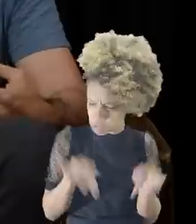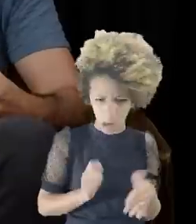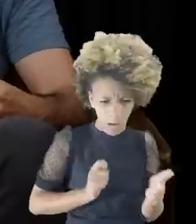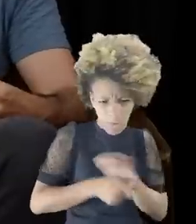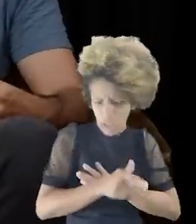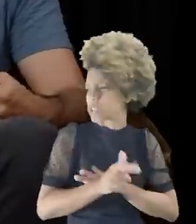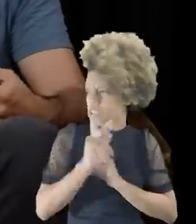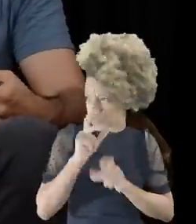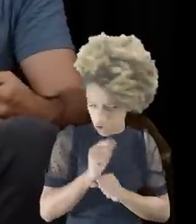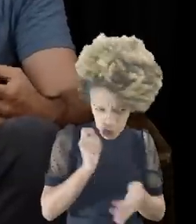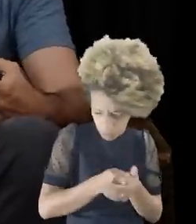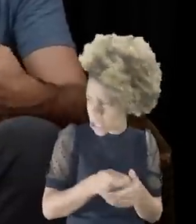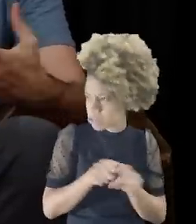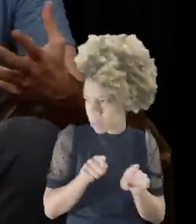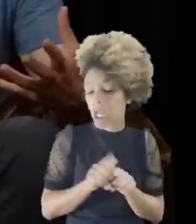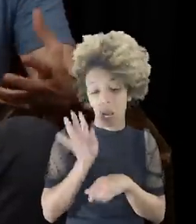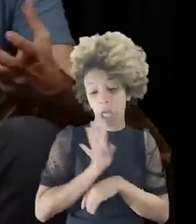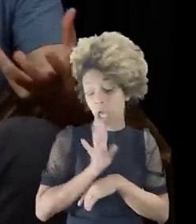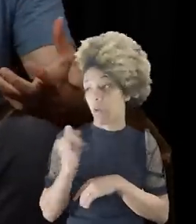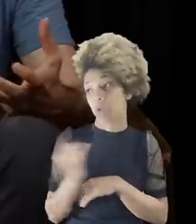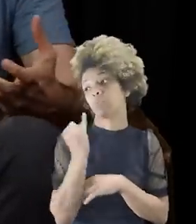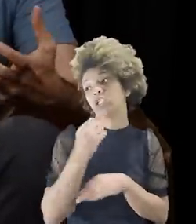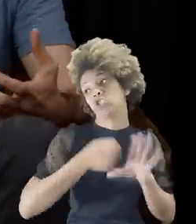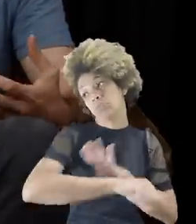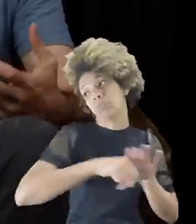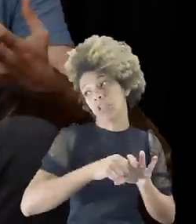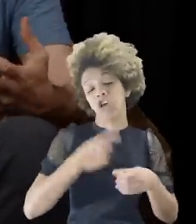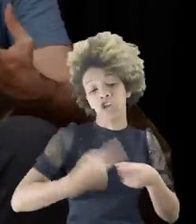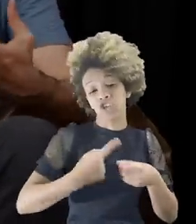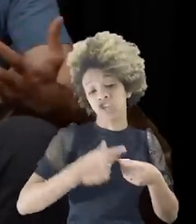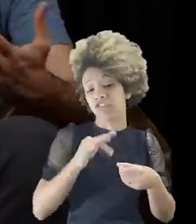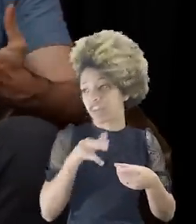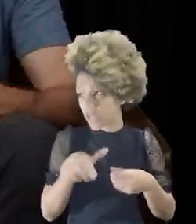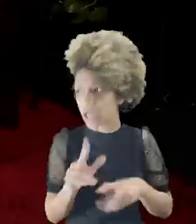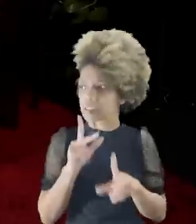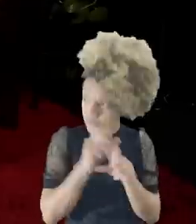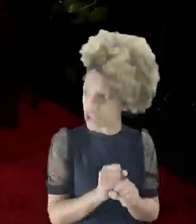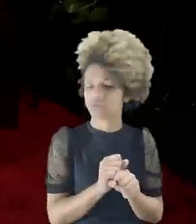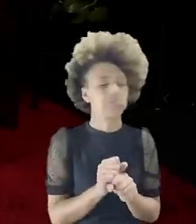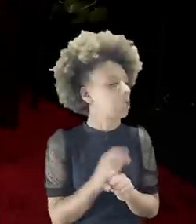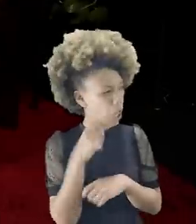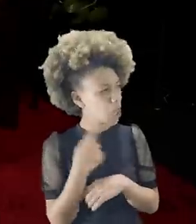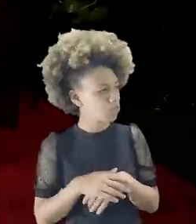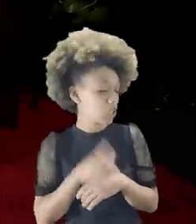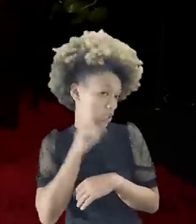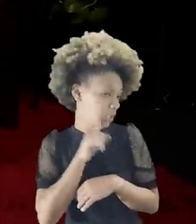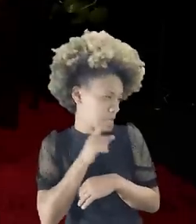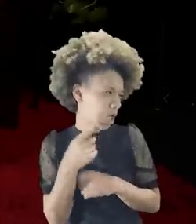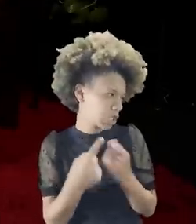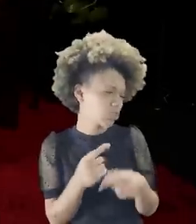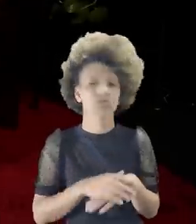com patrocinador forte também então tá legal é importante para o basquete ter franga forte que louco cara interessante